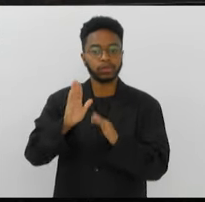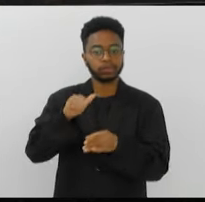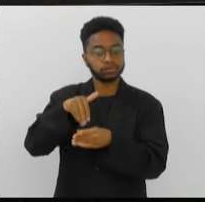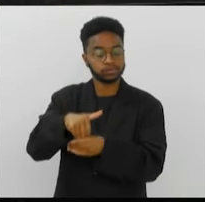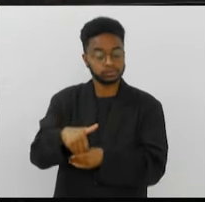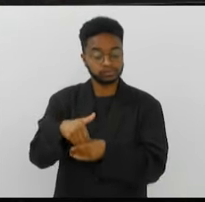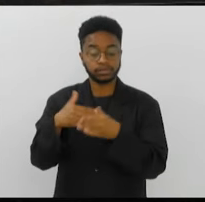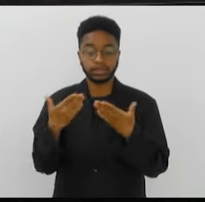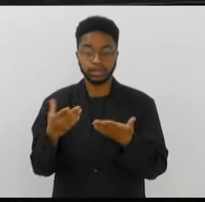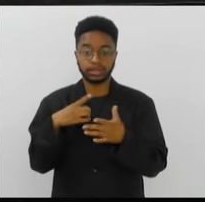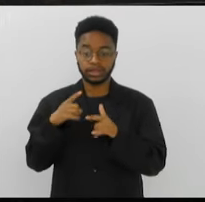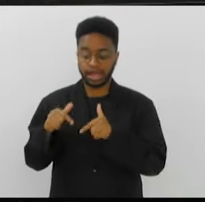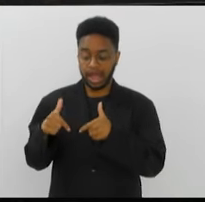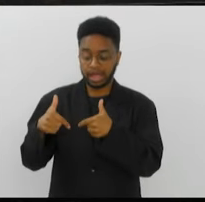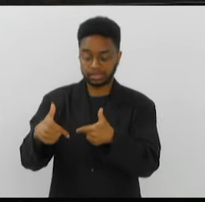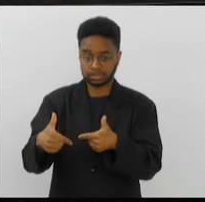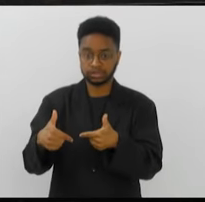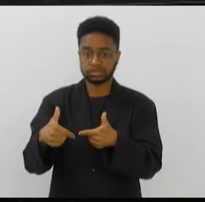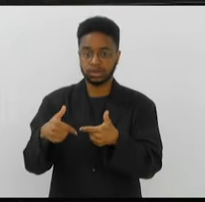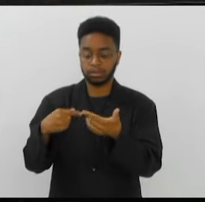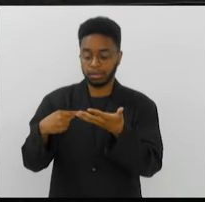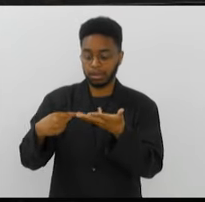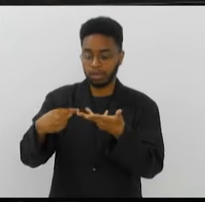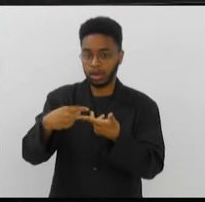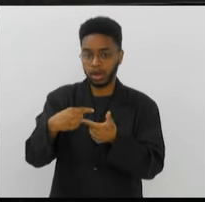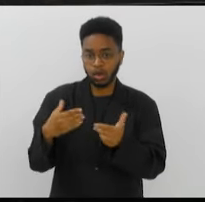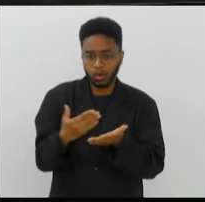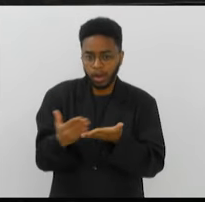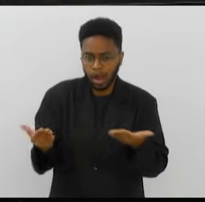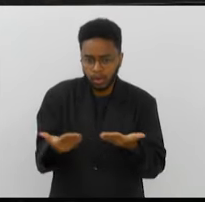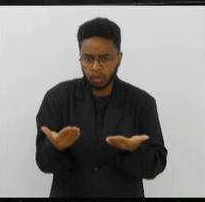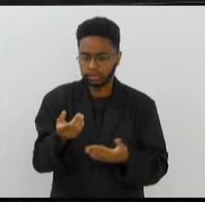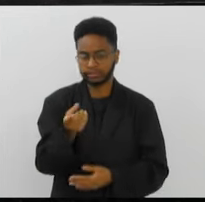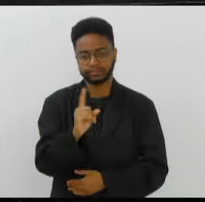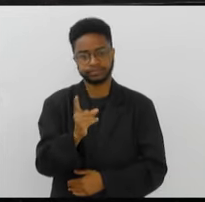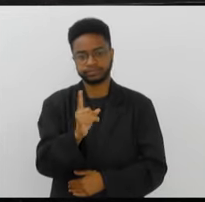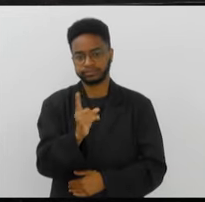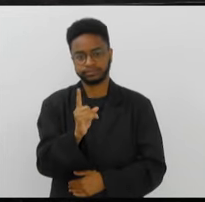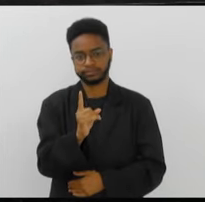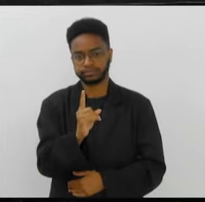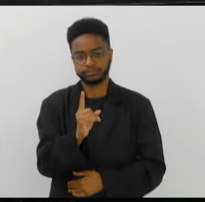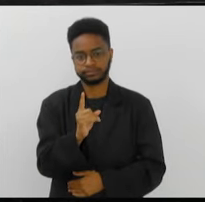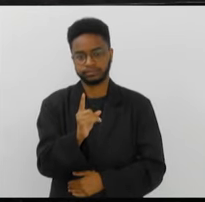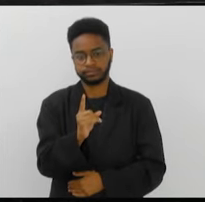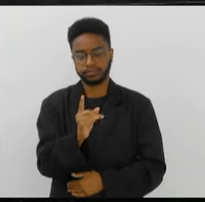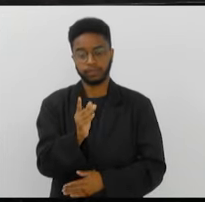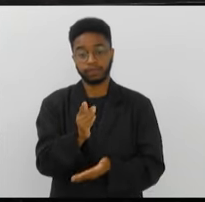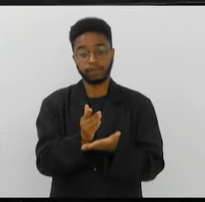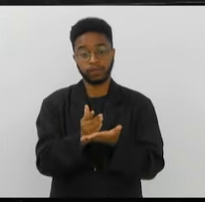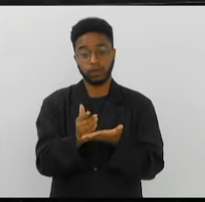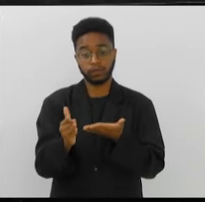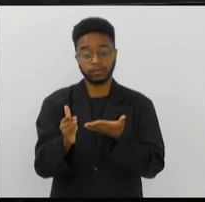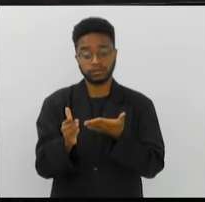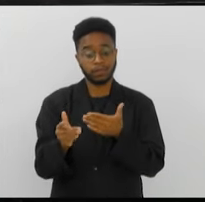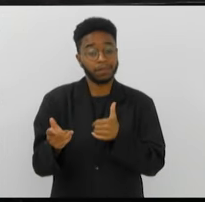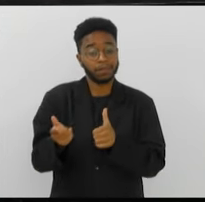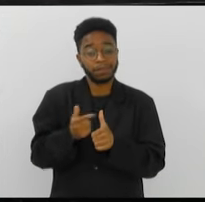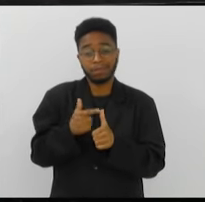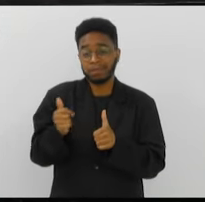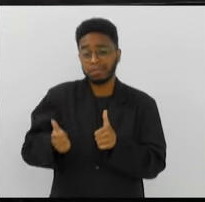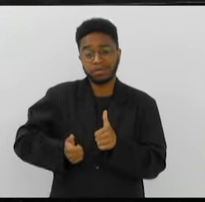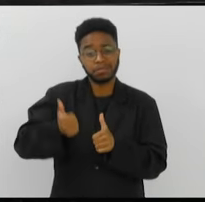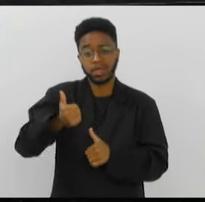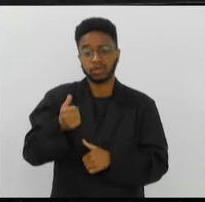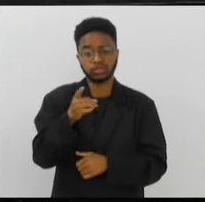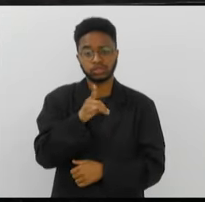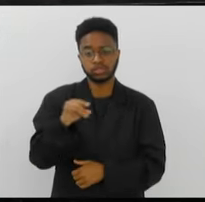E essas ações não começaram agora. Começaram no primeiro dia do